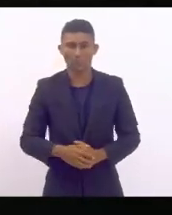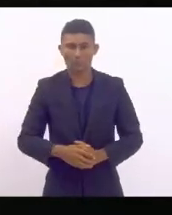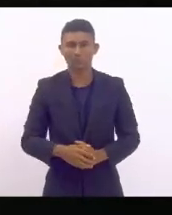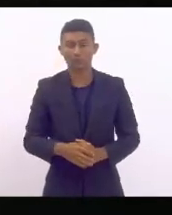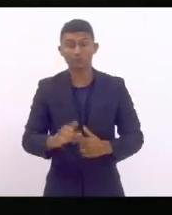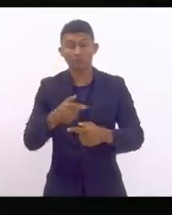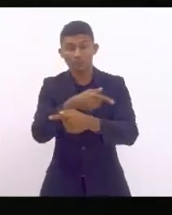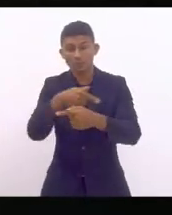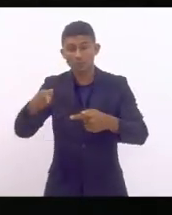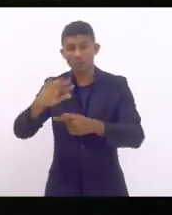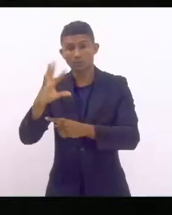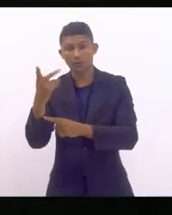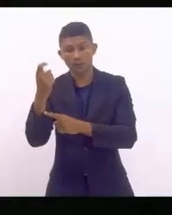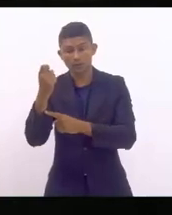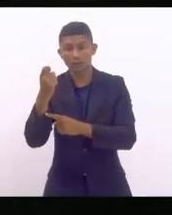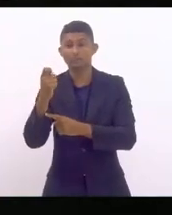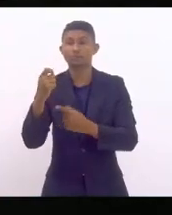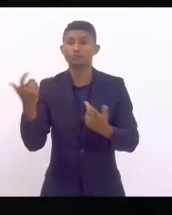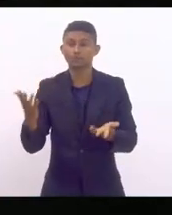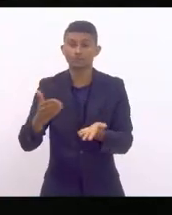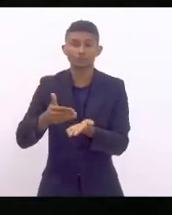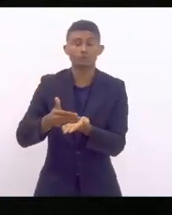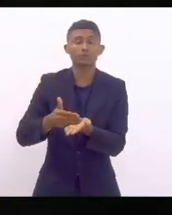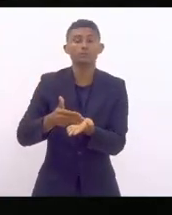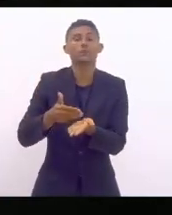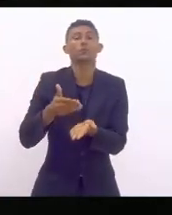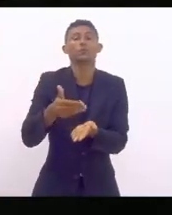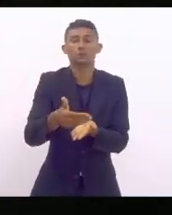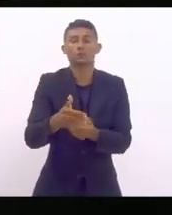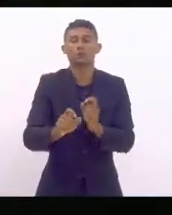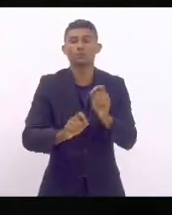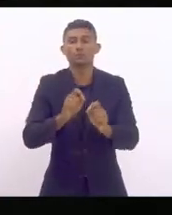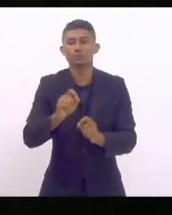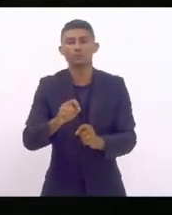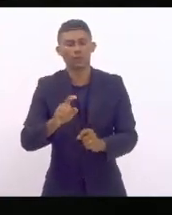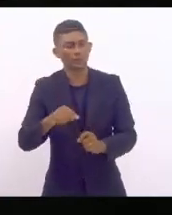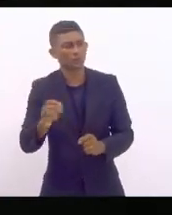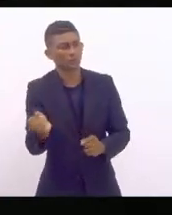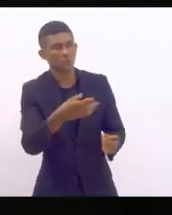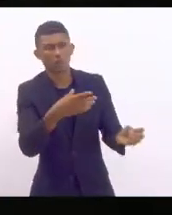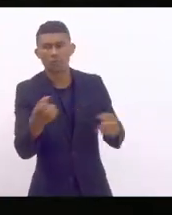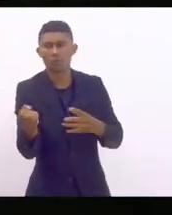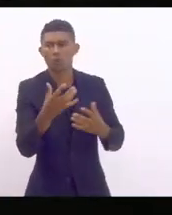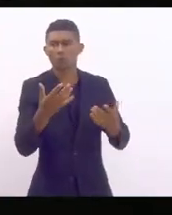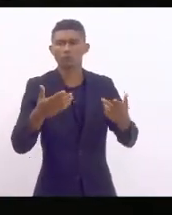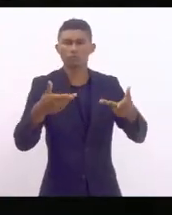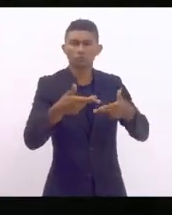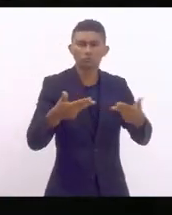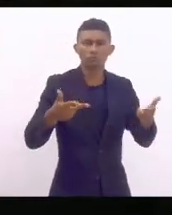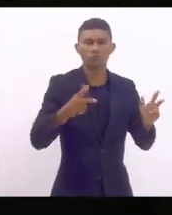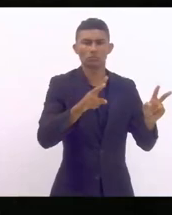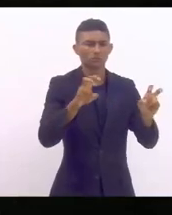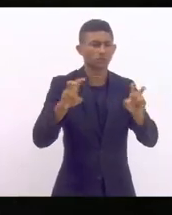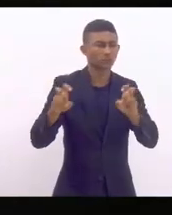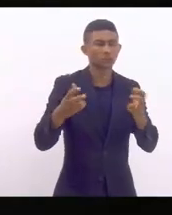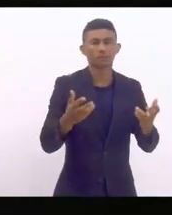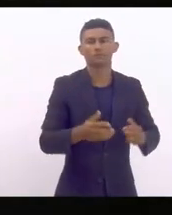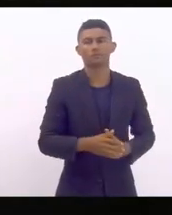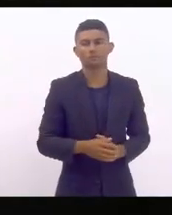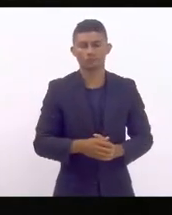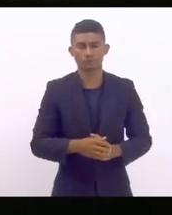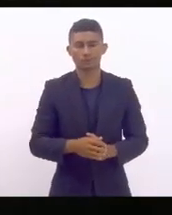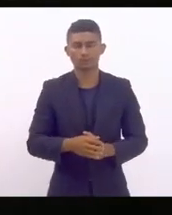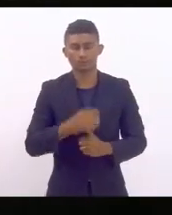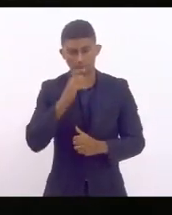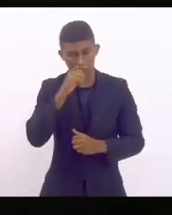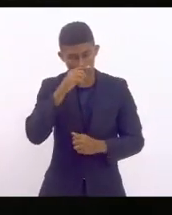arte onde começou a ser trabalhar exatamente a modernidade os modernismos tudo aquilo